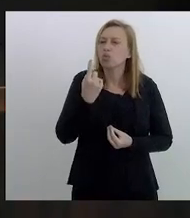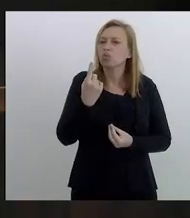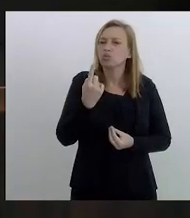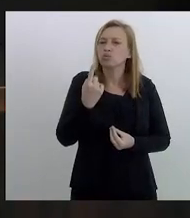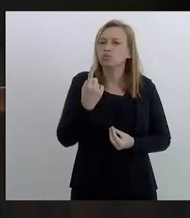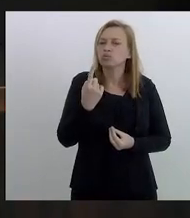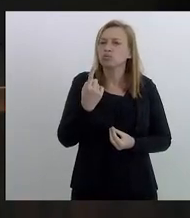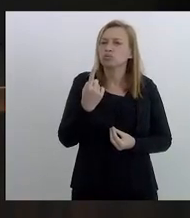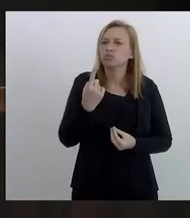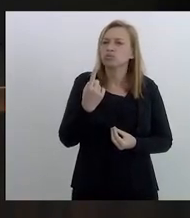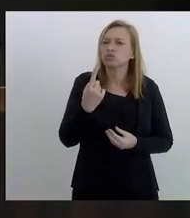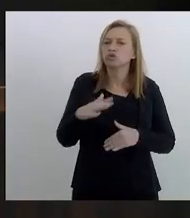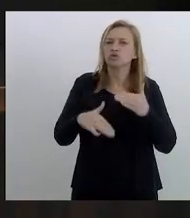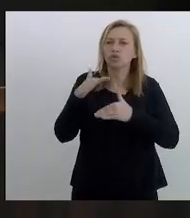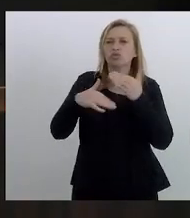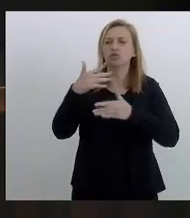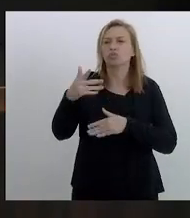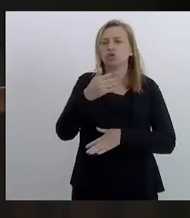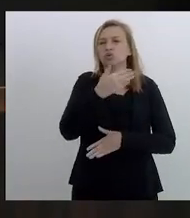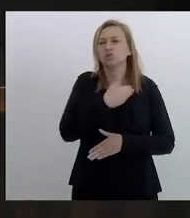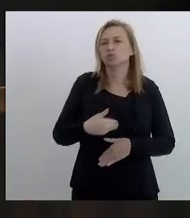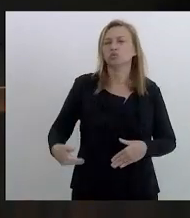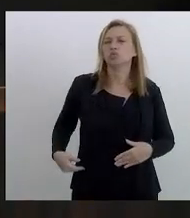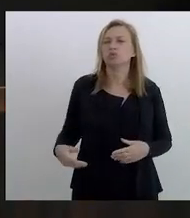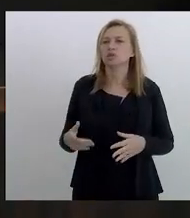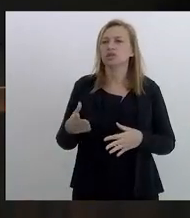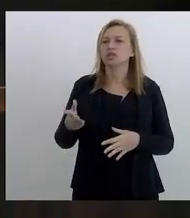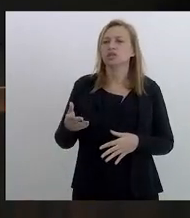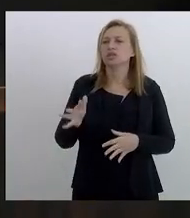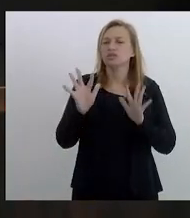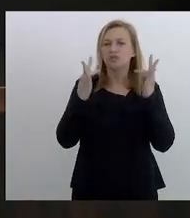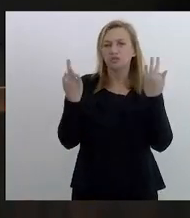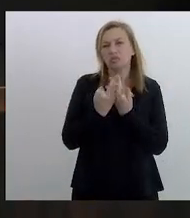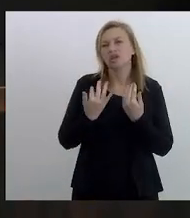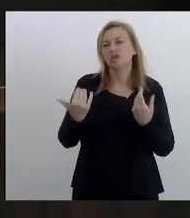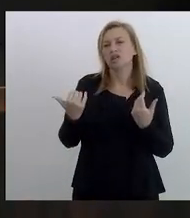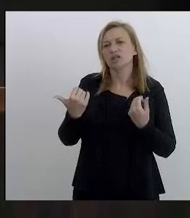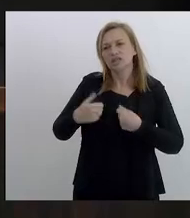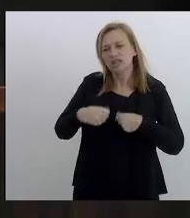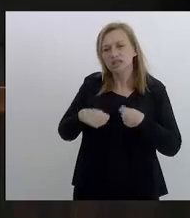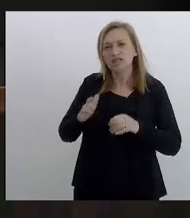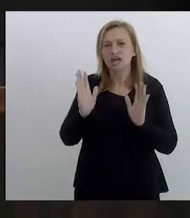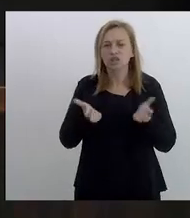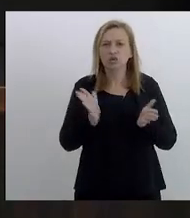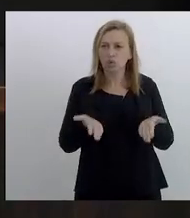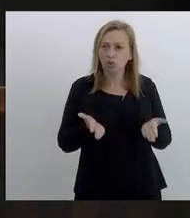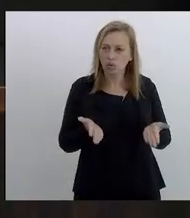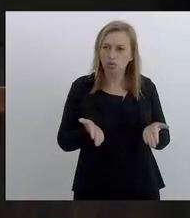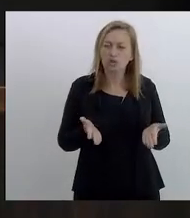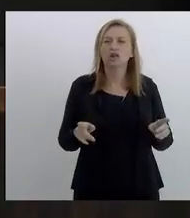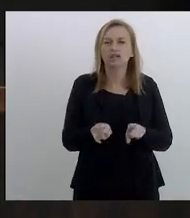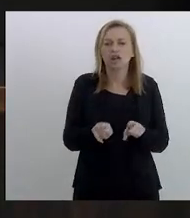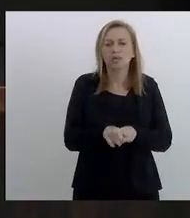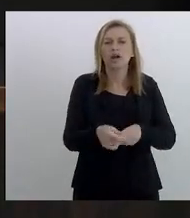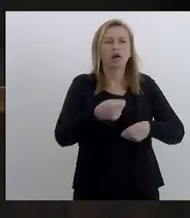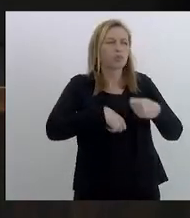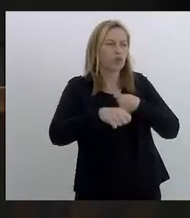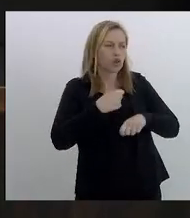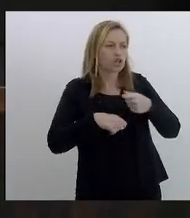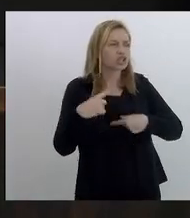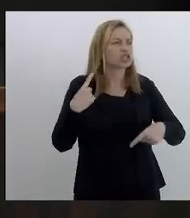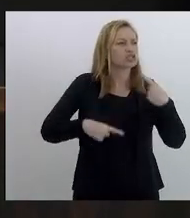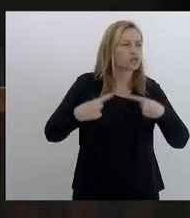para garantir o mínimo para essas famílias que estão passando necessidade hoje, e mesmo uma política de desenvolvimento mesmo